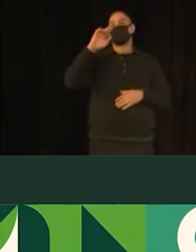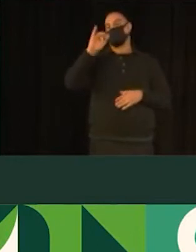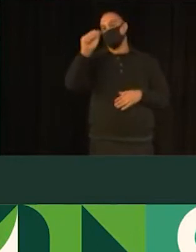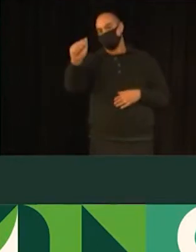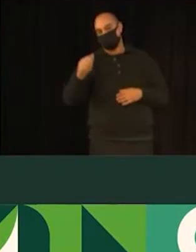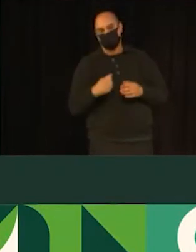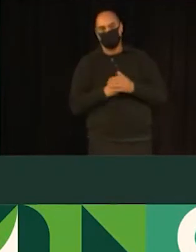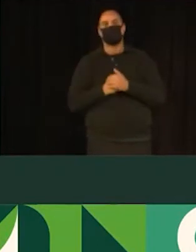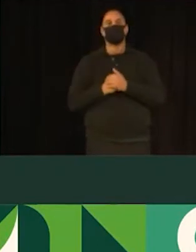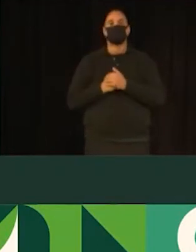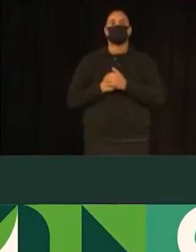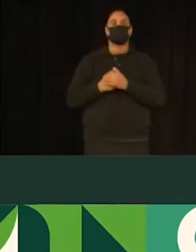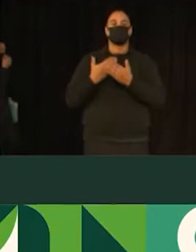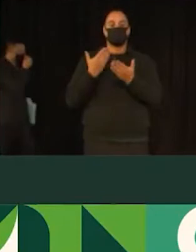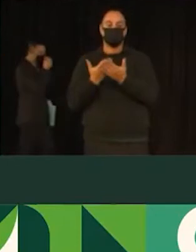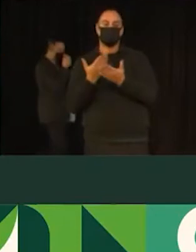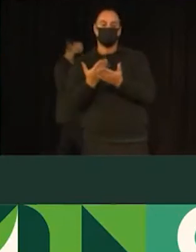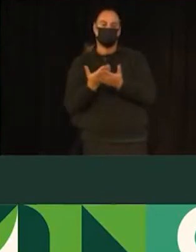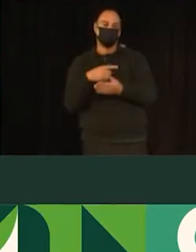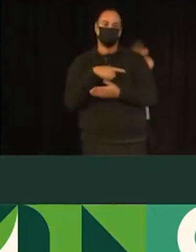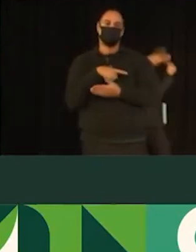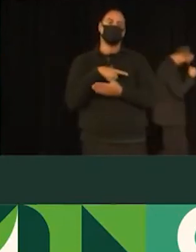estações, 12 veículos.